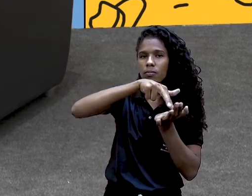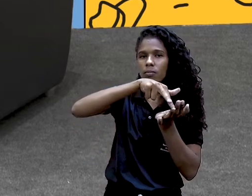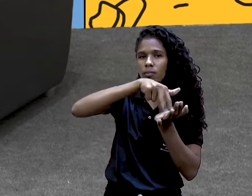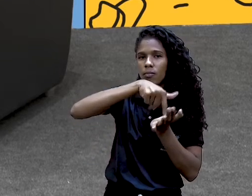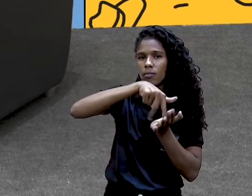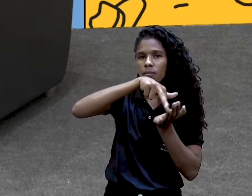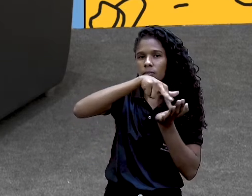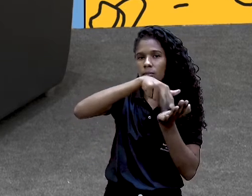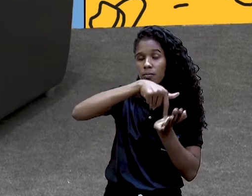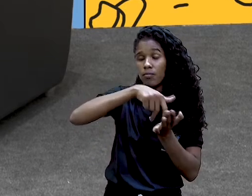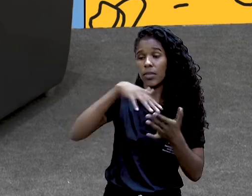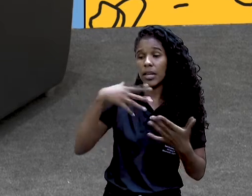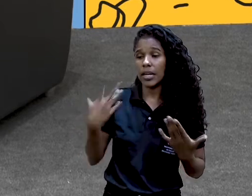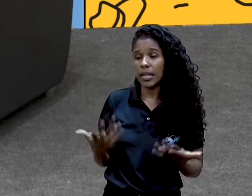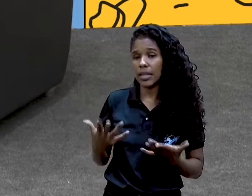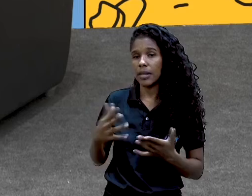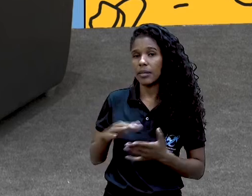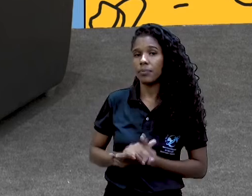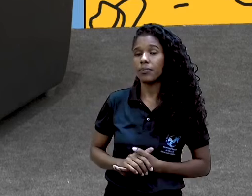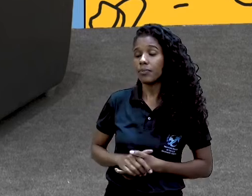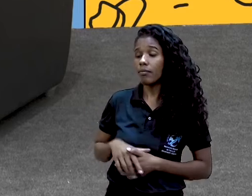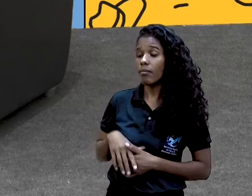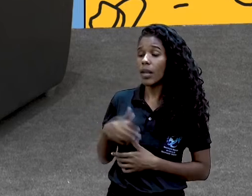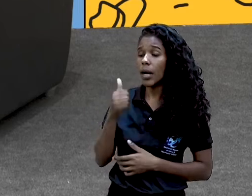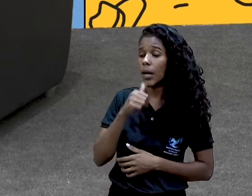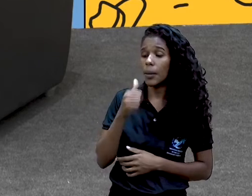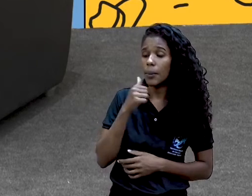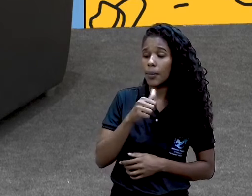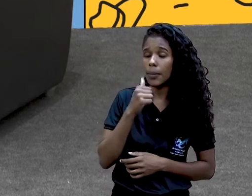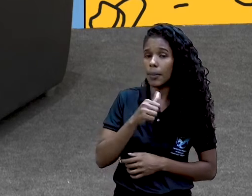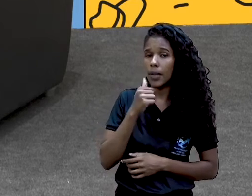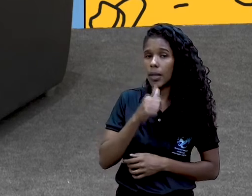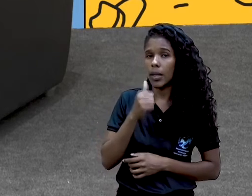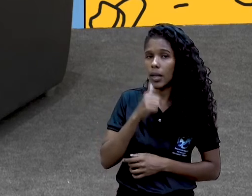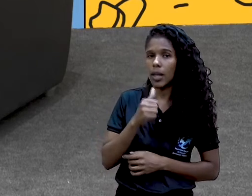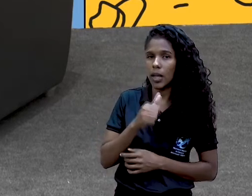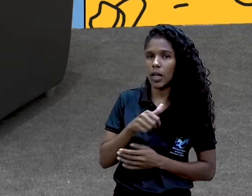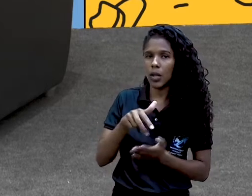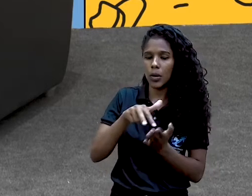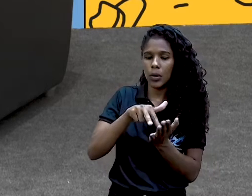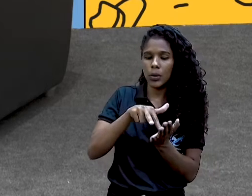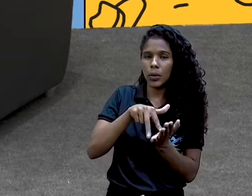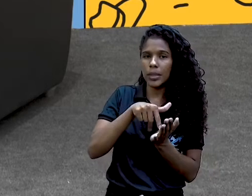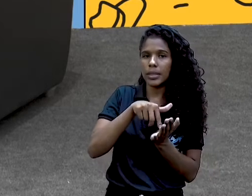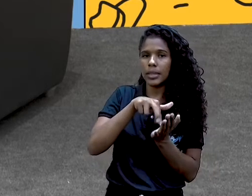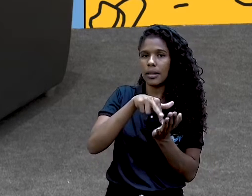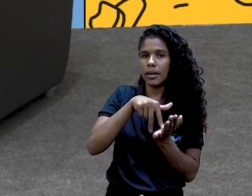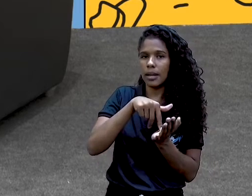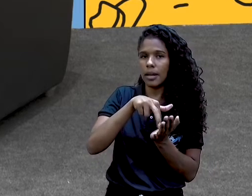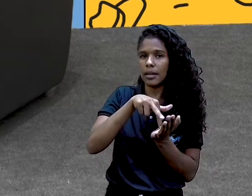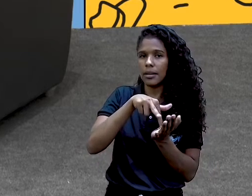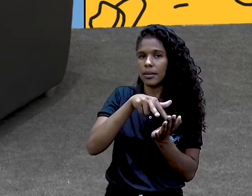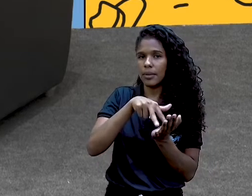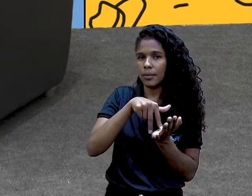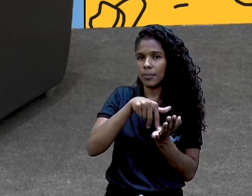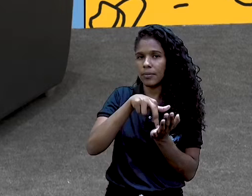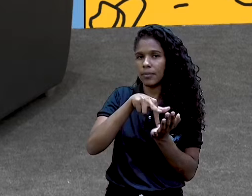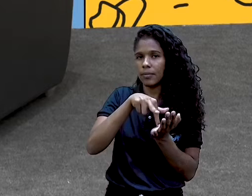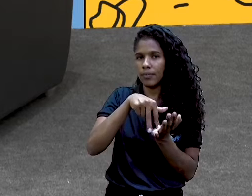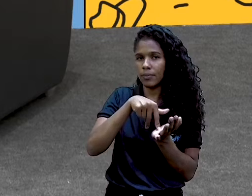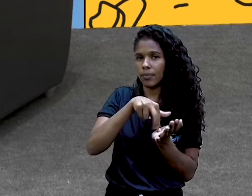um esporte praticamente bem masculino, para o mundo, para o universo feminino. E a fadinha, então, é considerada também uma forma